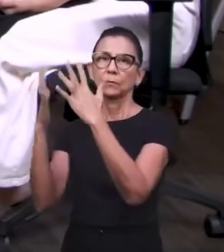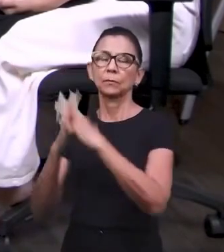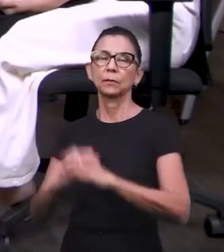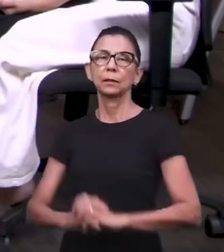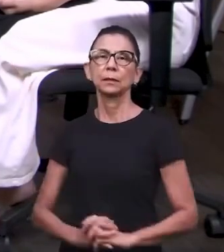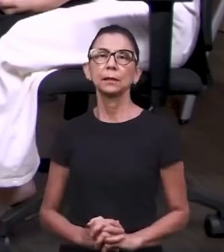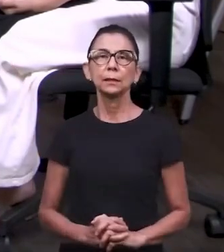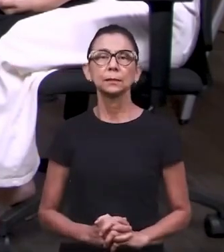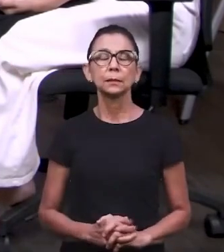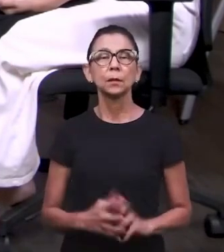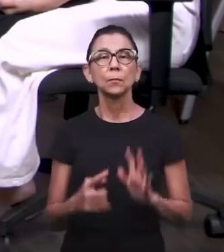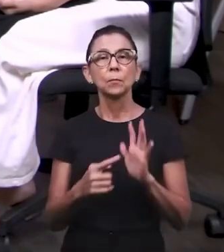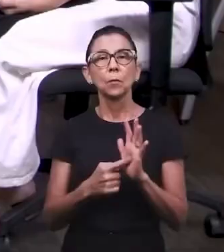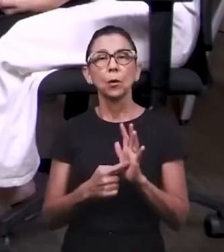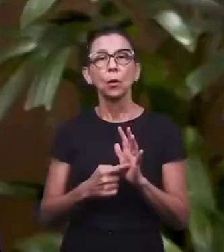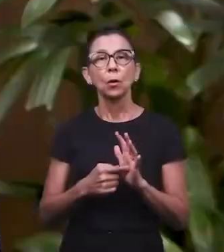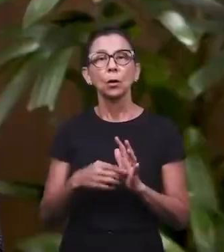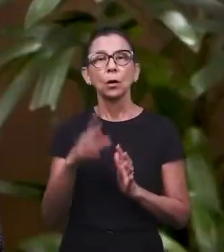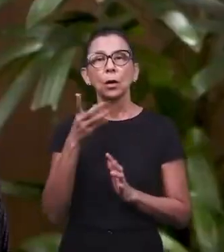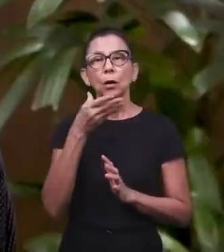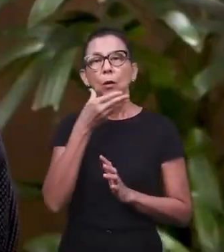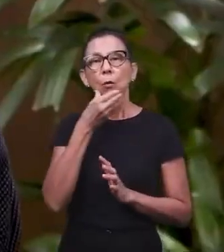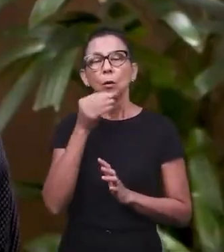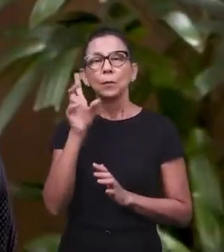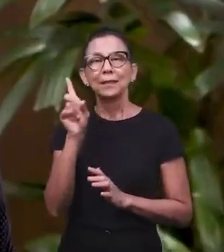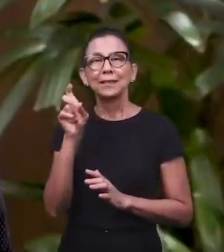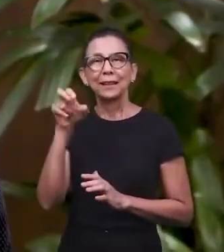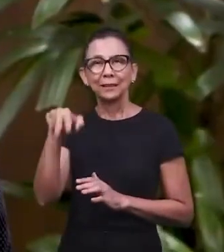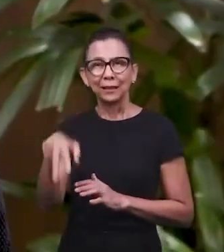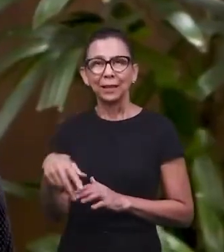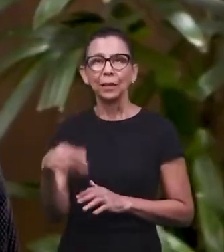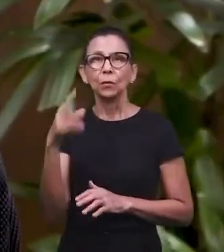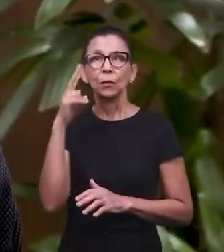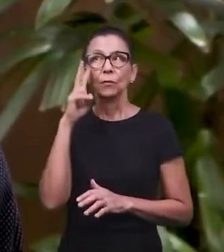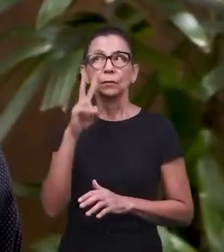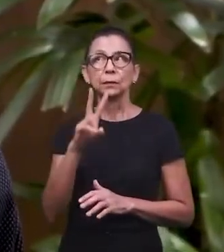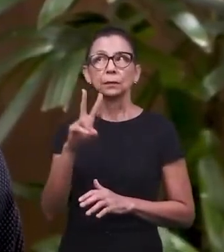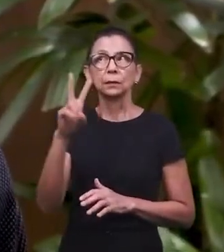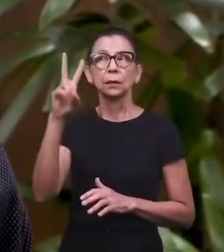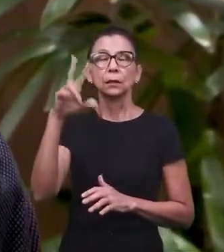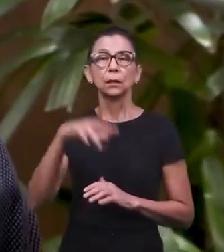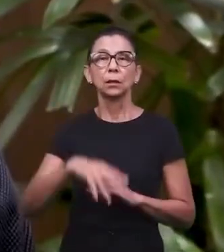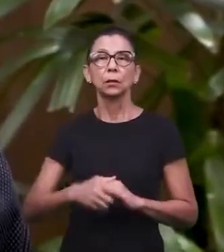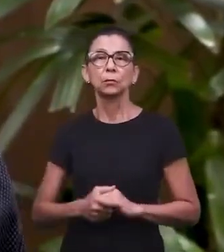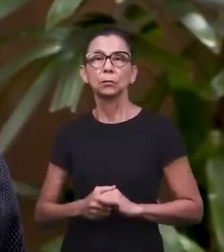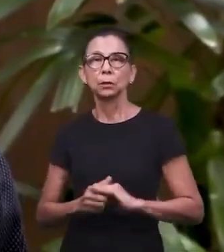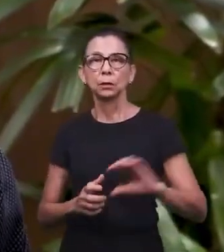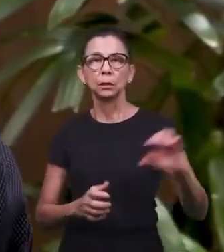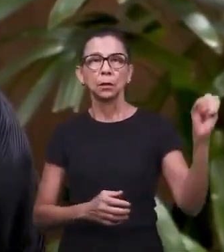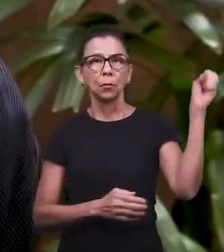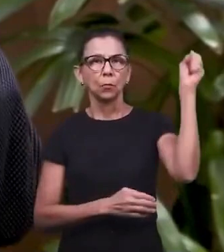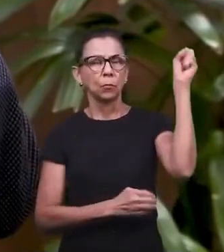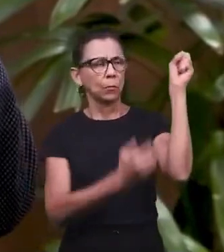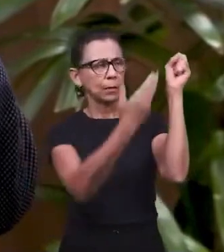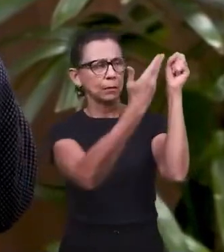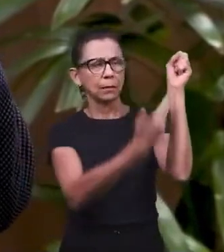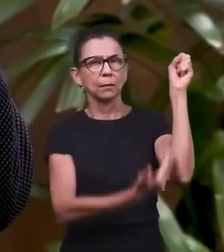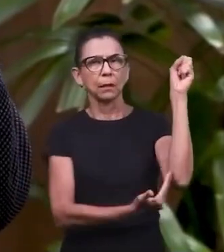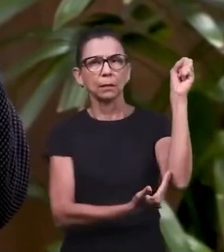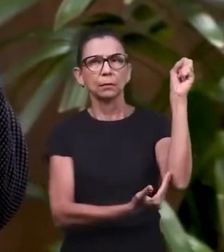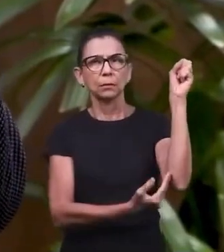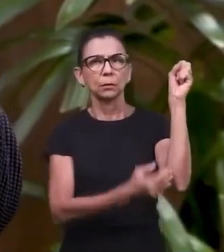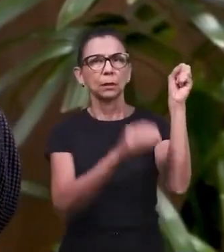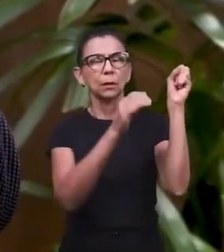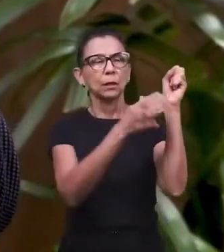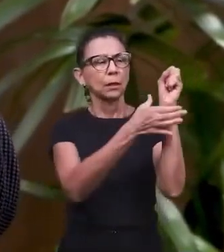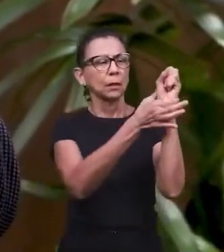Daniel né daquela imagem que tinha a cabeça de Ouro o peito ali de prata e